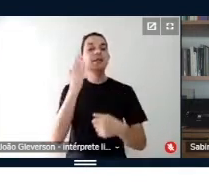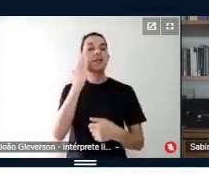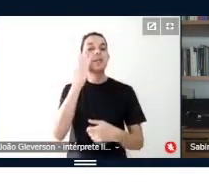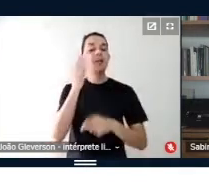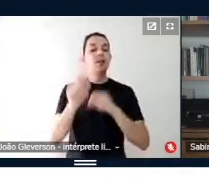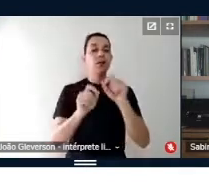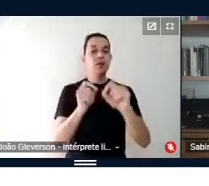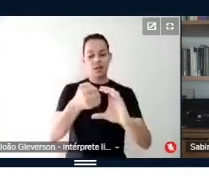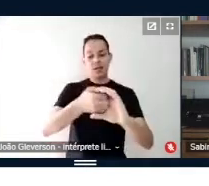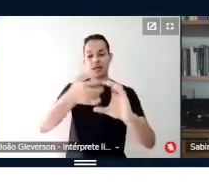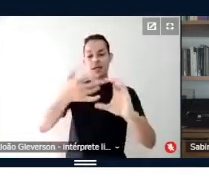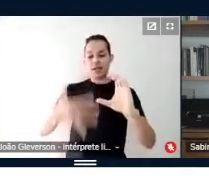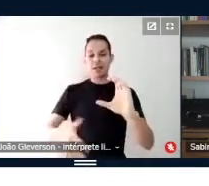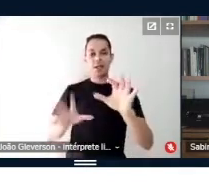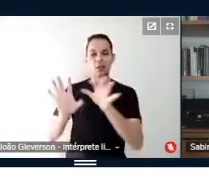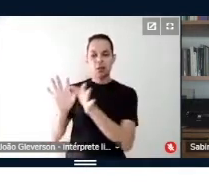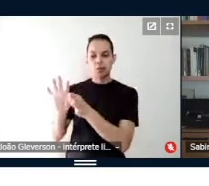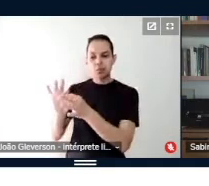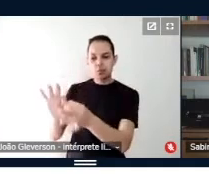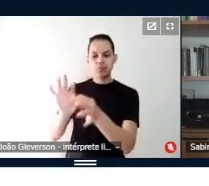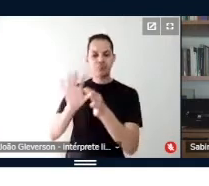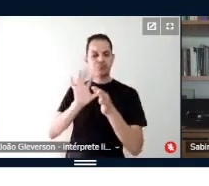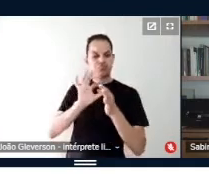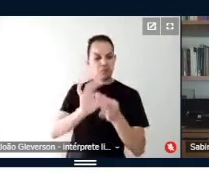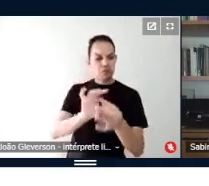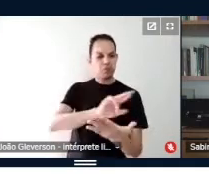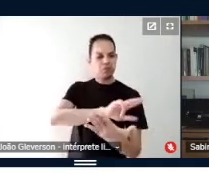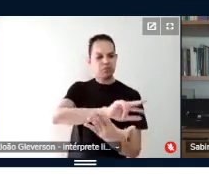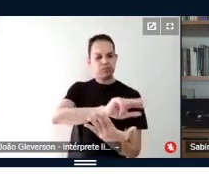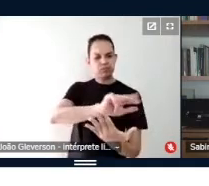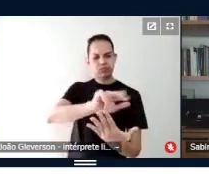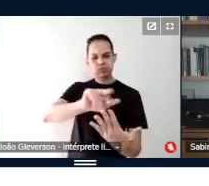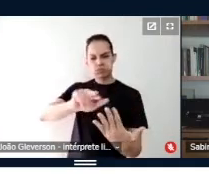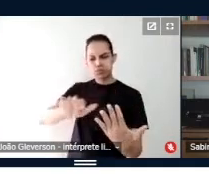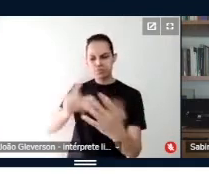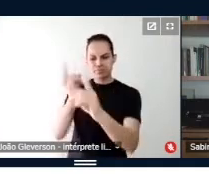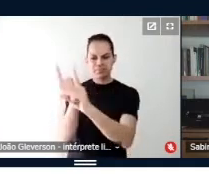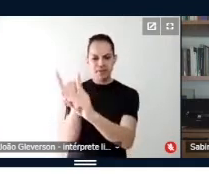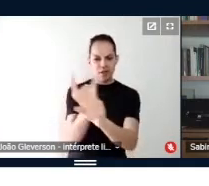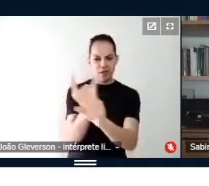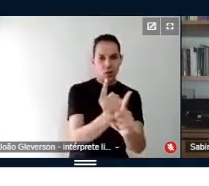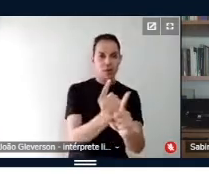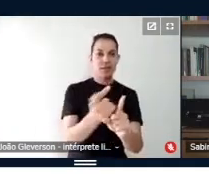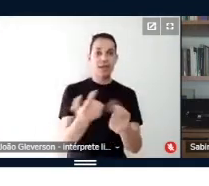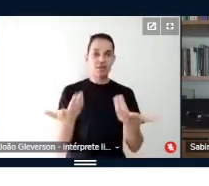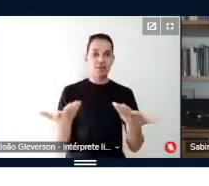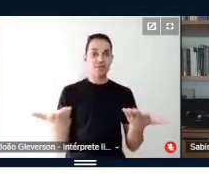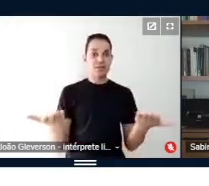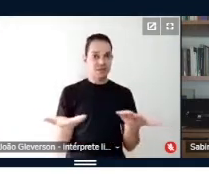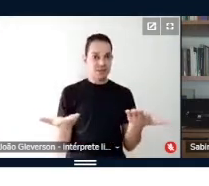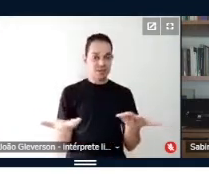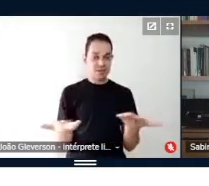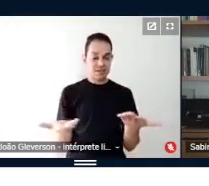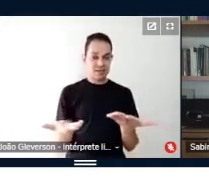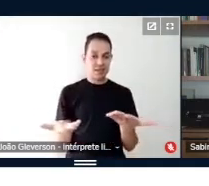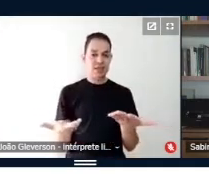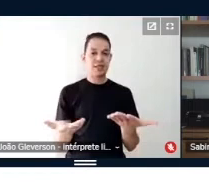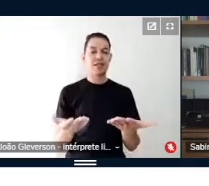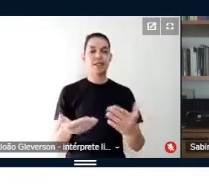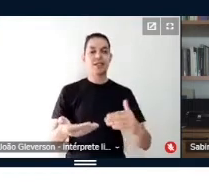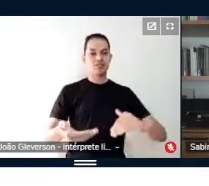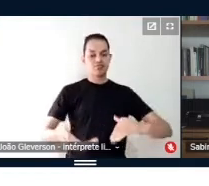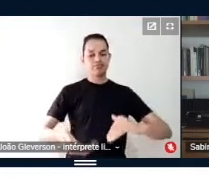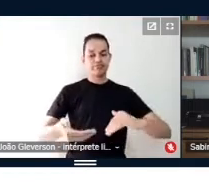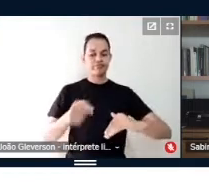contextos diversos que foram identificados aqui dentro do Senado e da